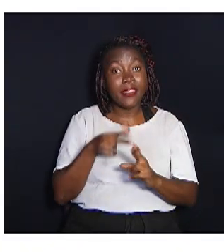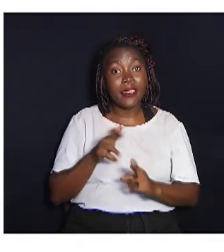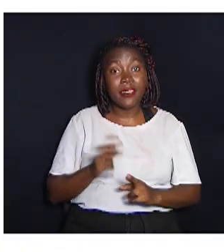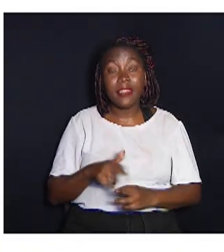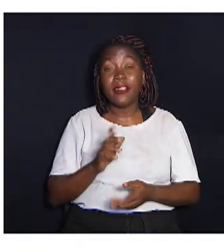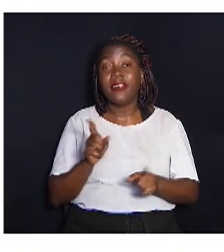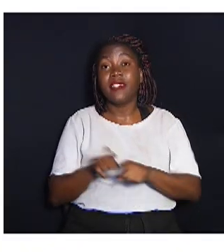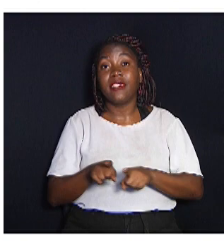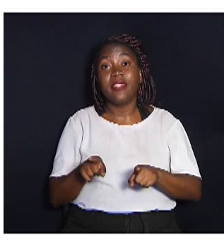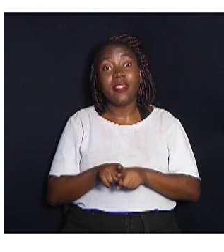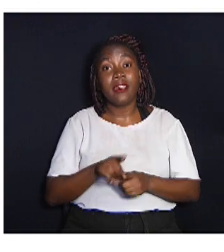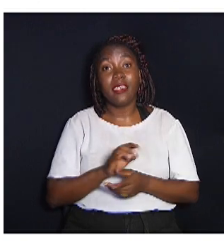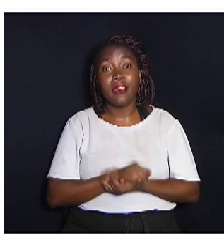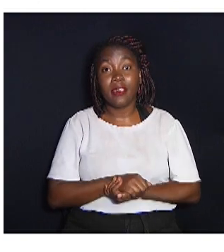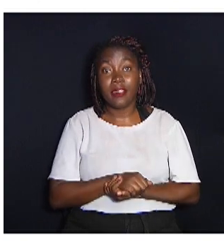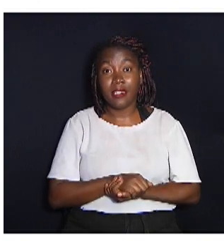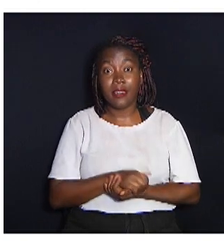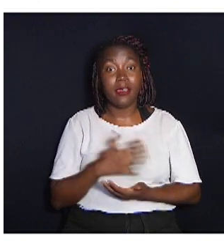também